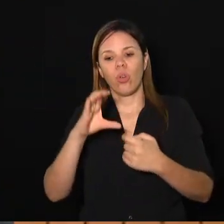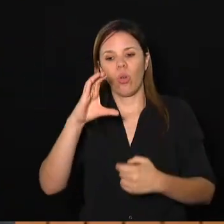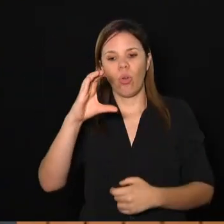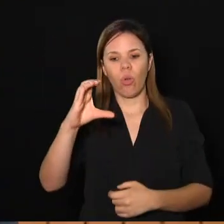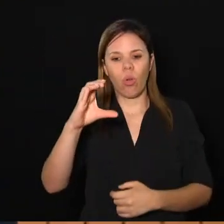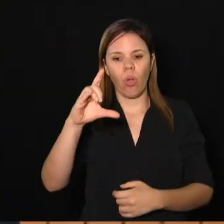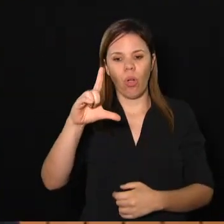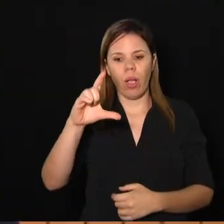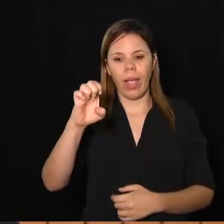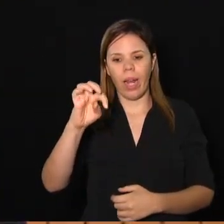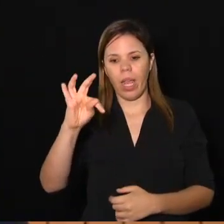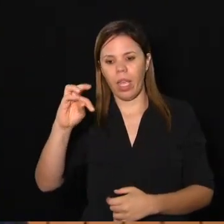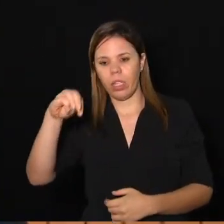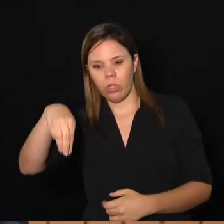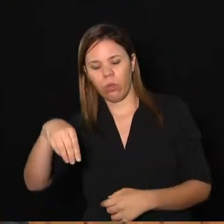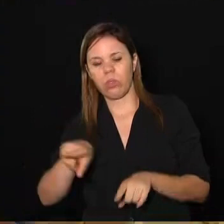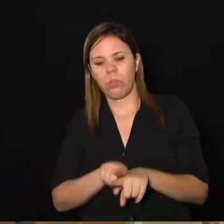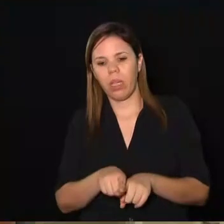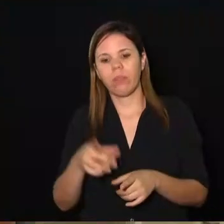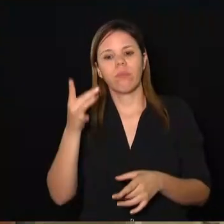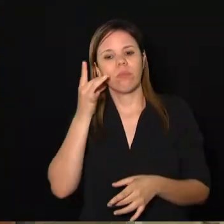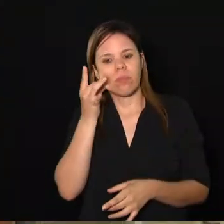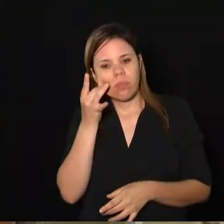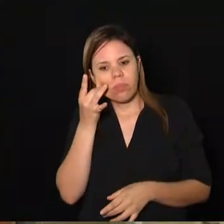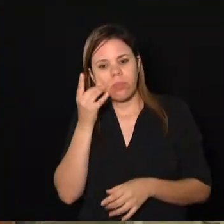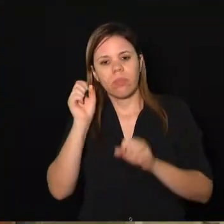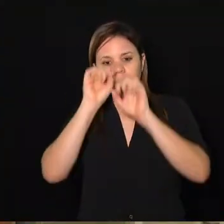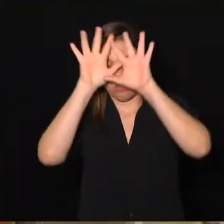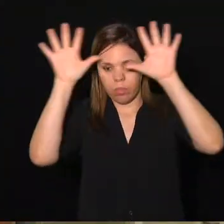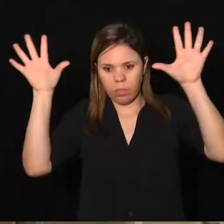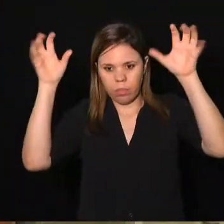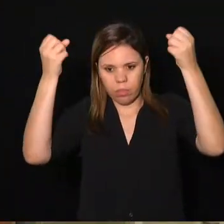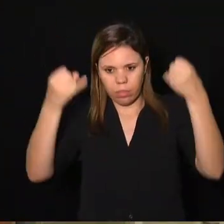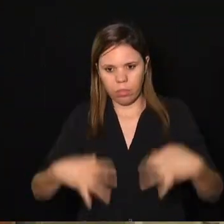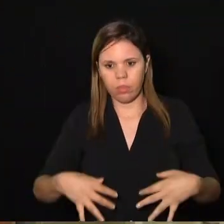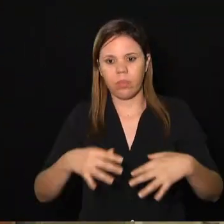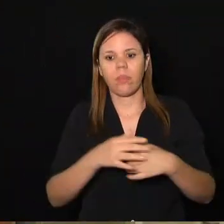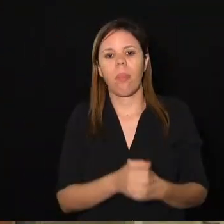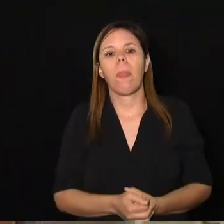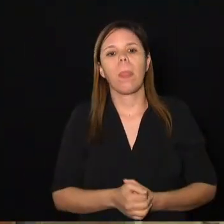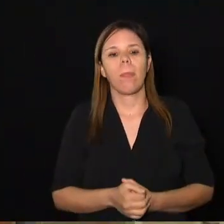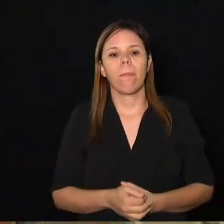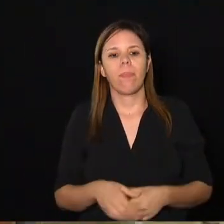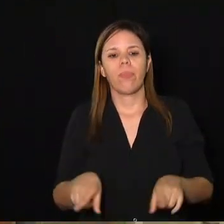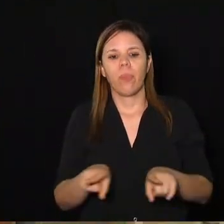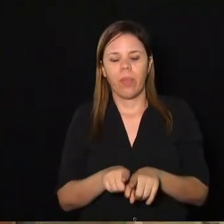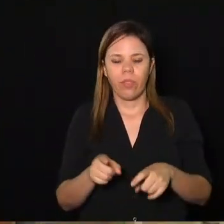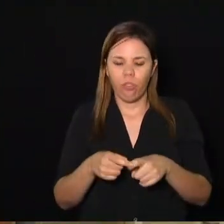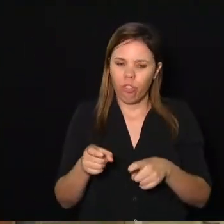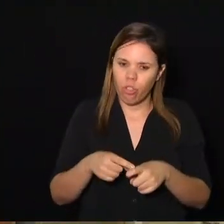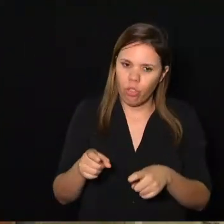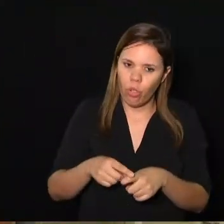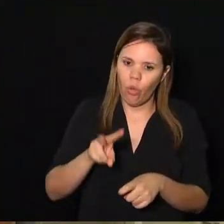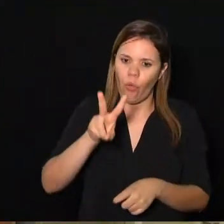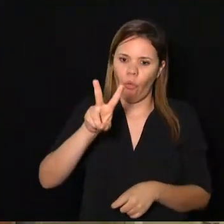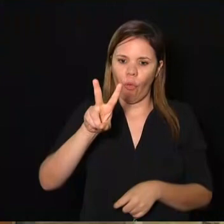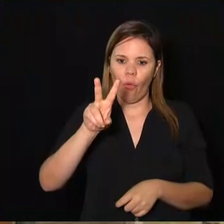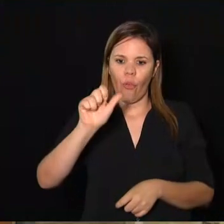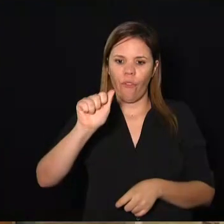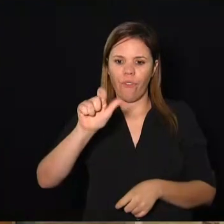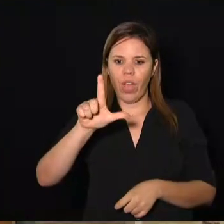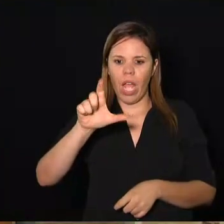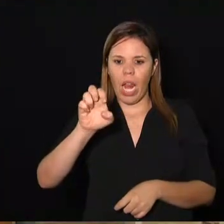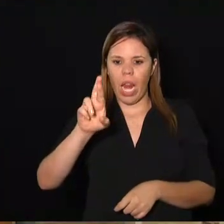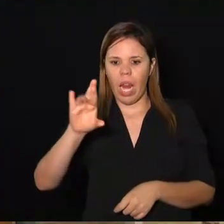obrigado pela presença pelos agradecimentos e o doutor Valério também da forma respeitosa que foi